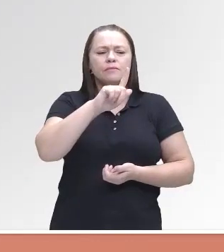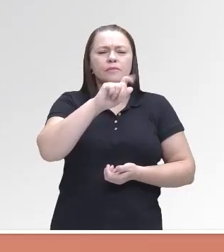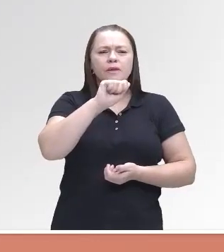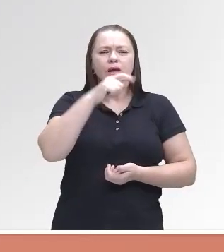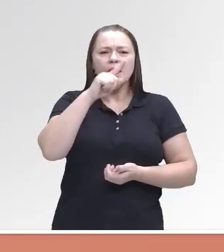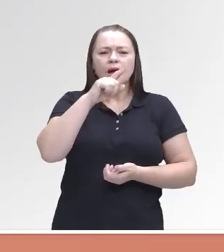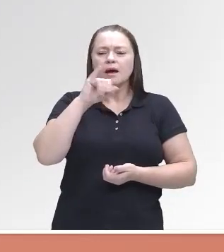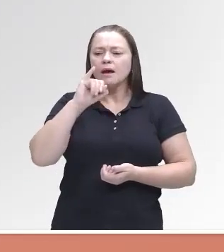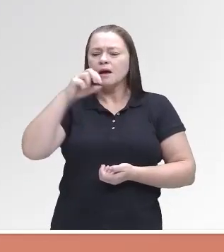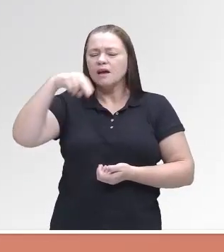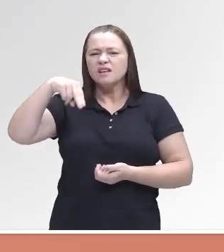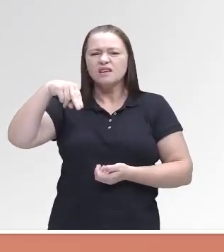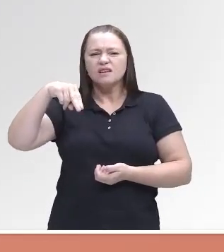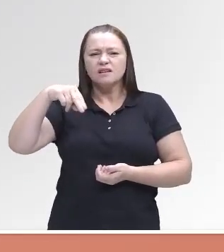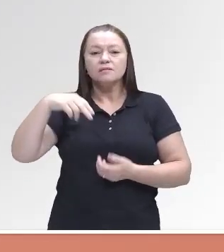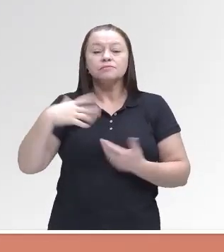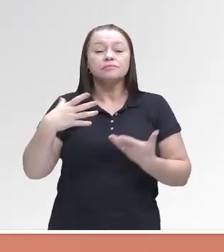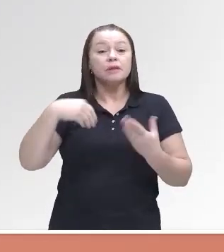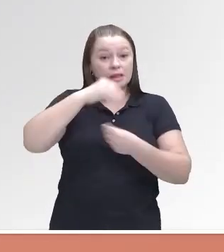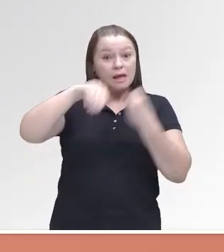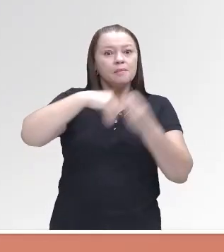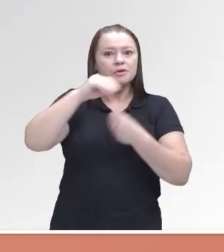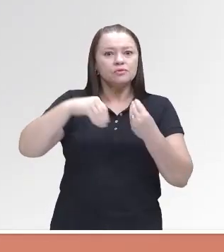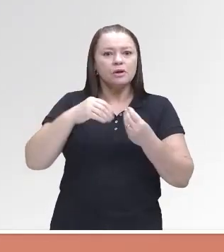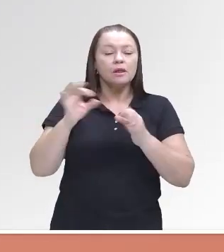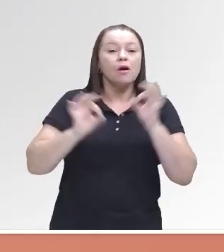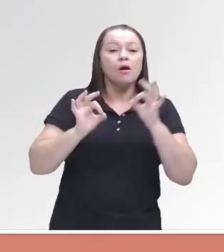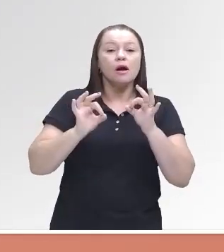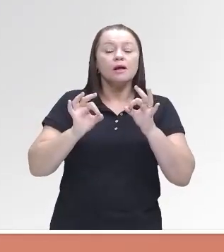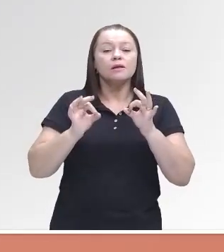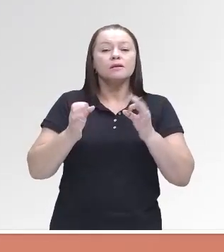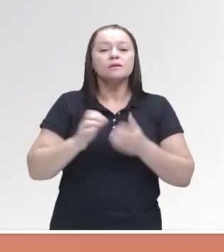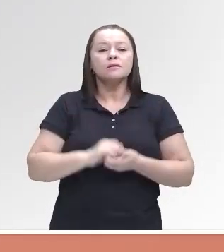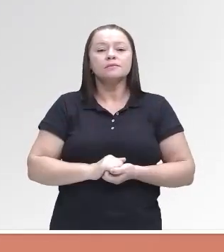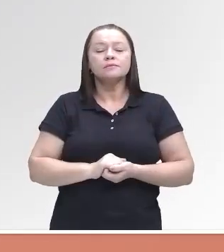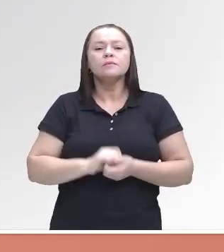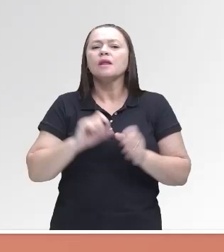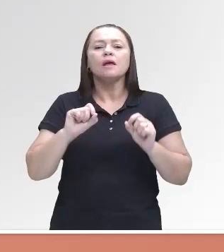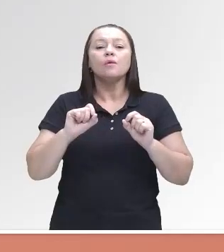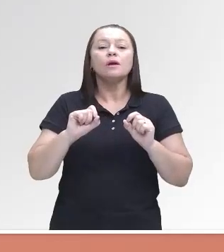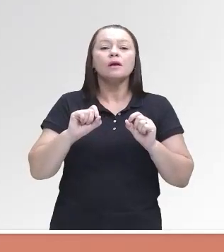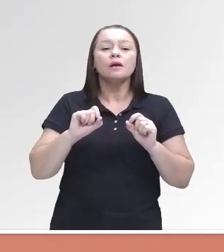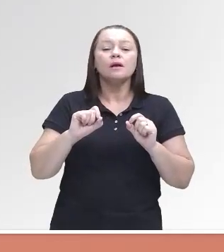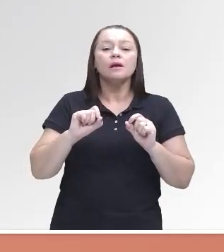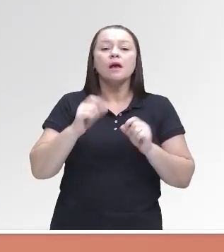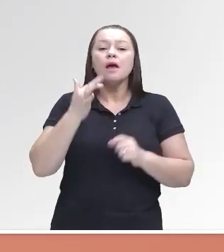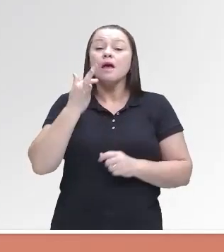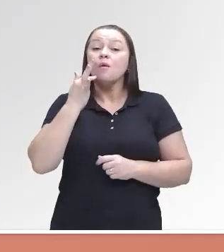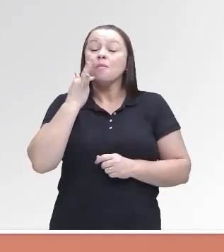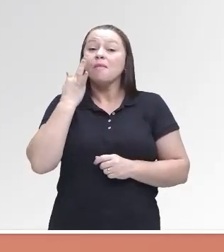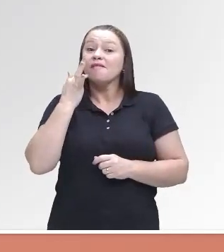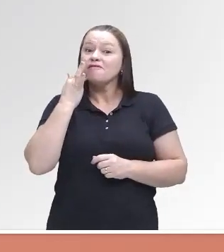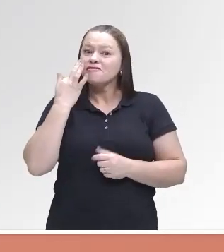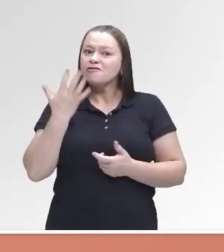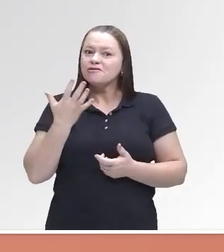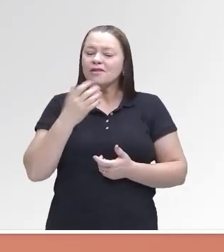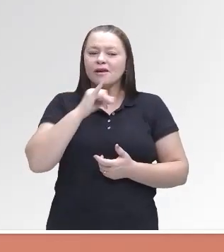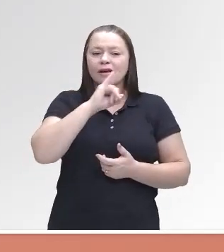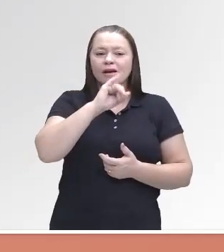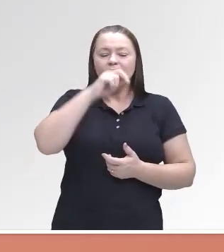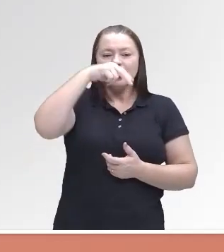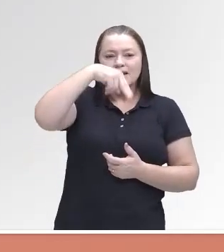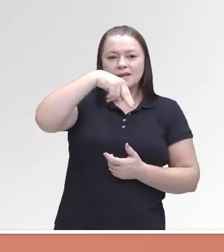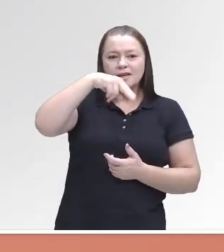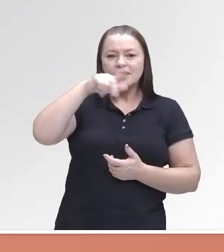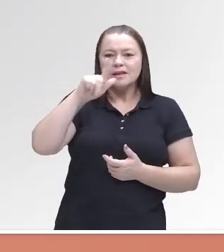Gaum. Tá embaralhada. 2 sílabas, muito fácil. Fica o quê? É uma fruta. Ingá. Quem já